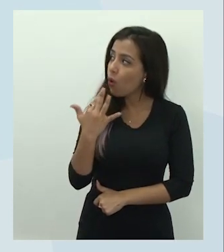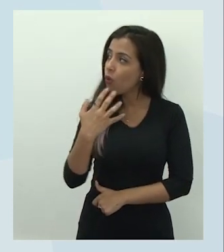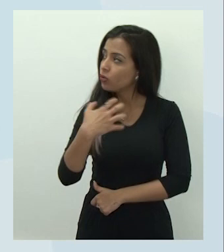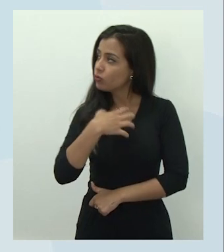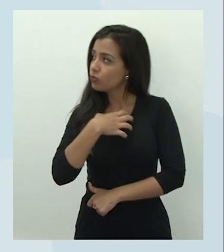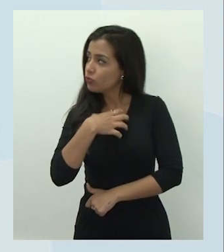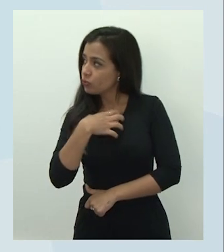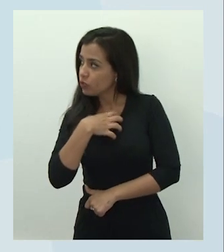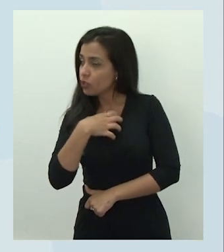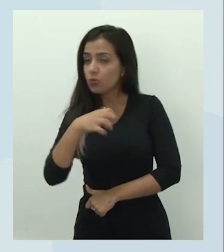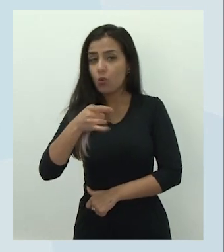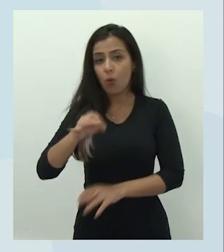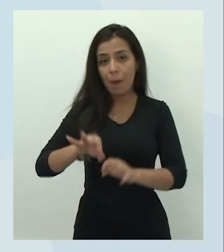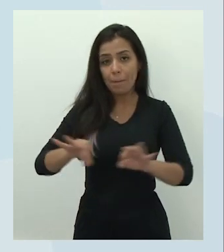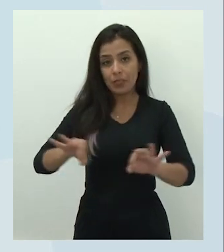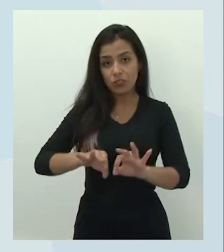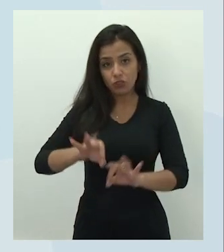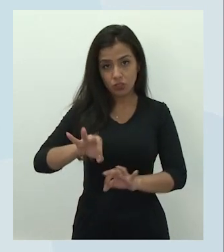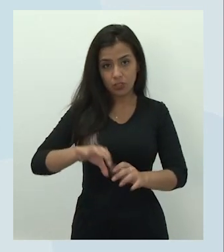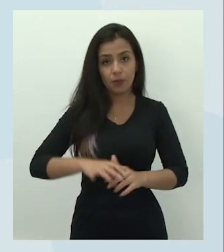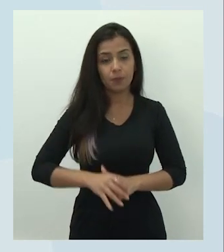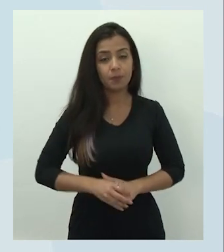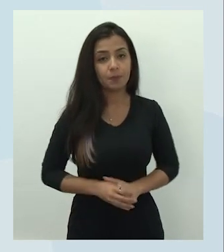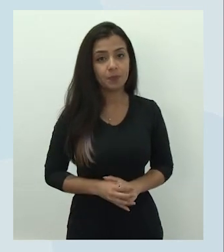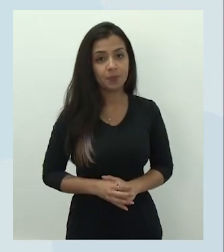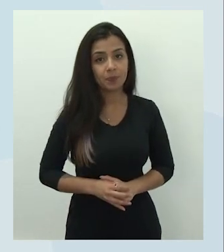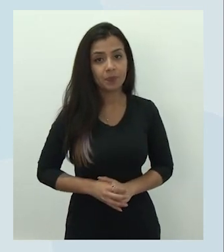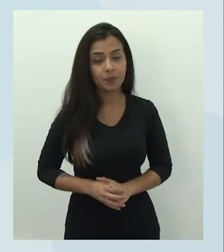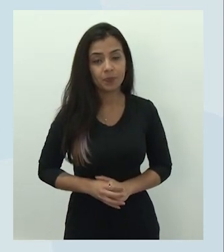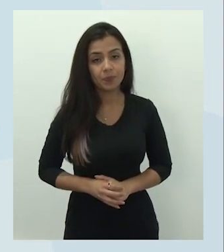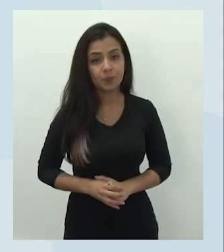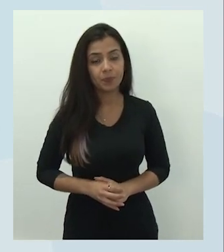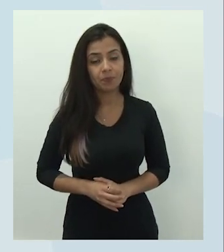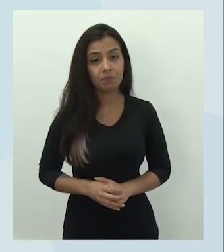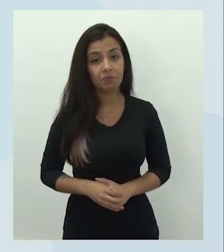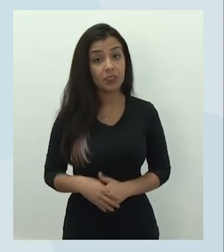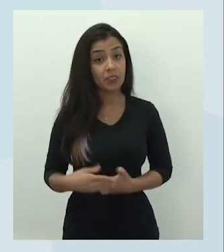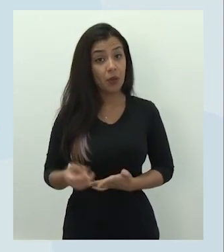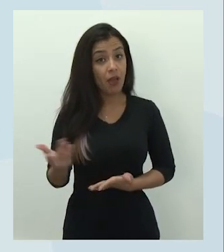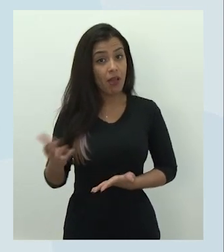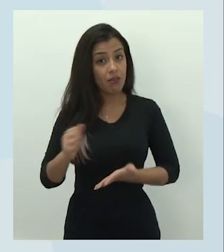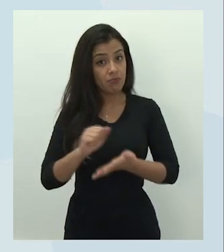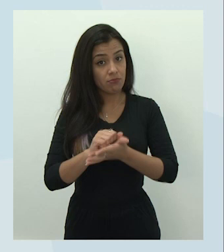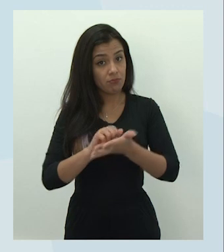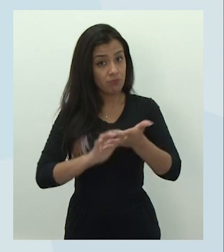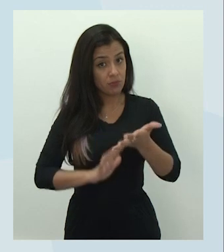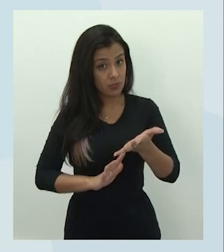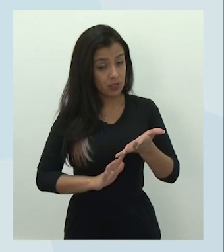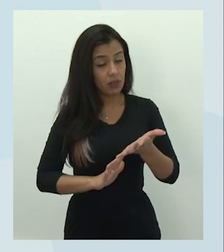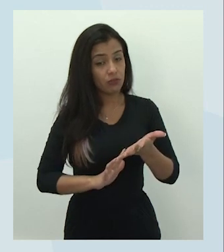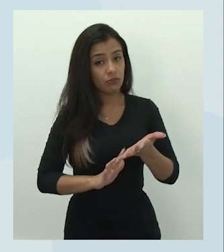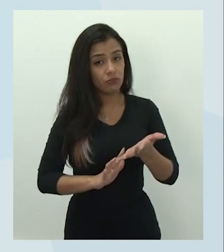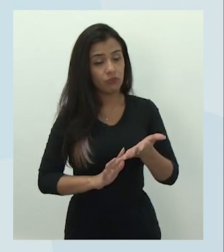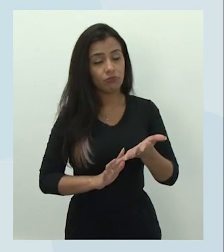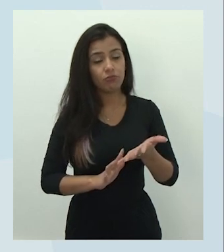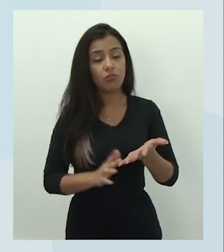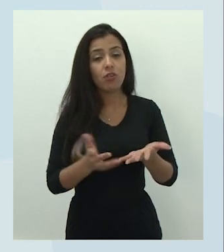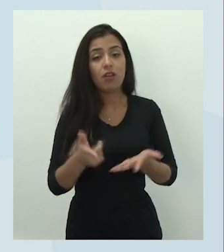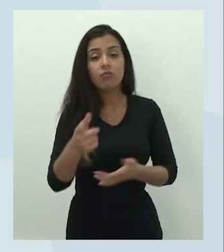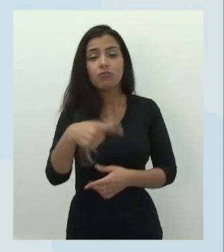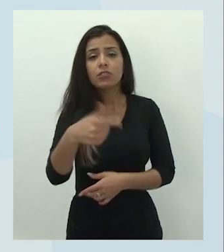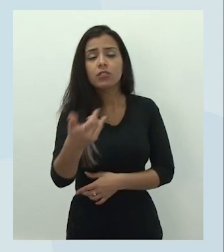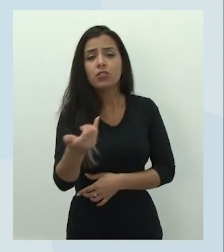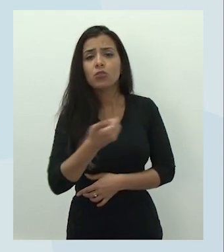medida. Nós queremos que a partir dessa atividade e das habilidades descritas, vocês nos contem